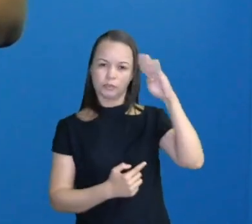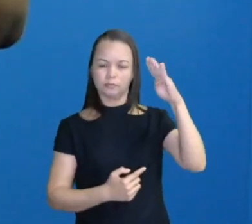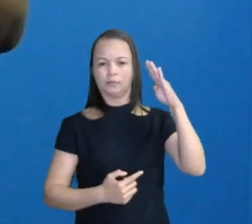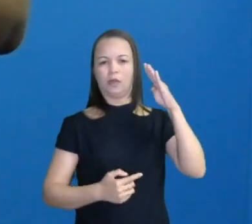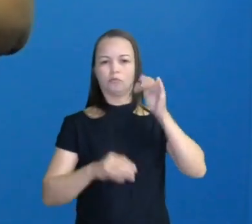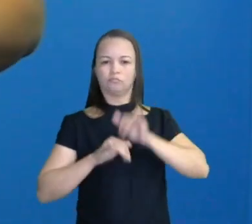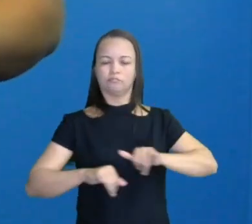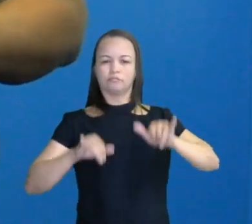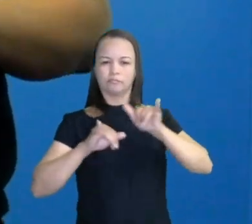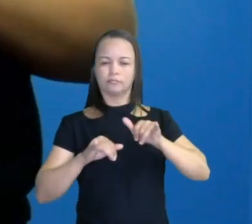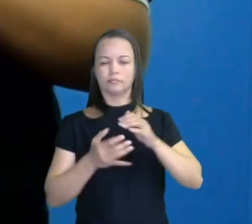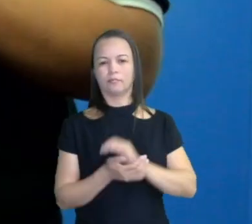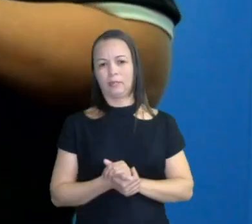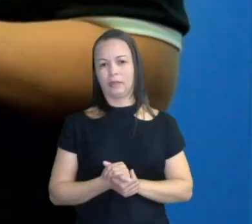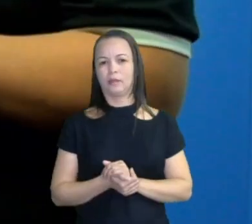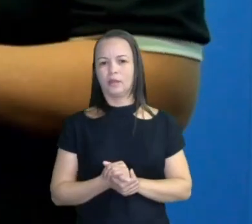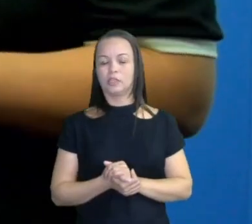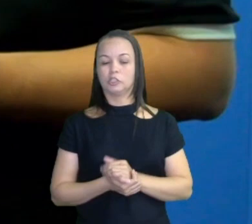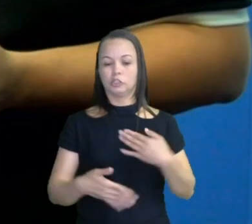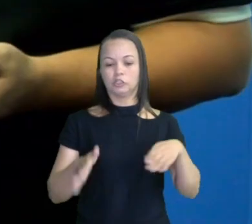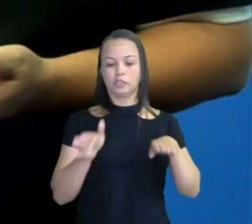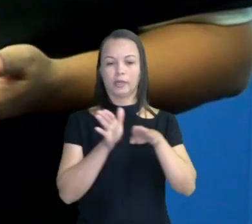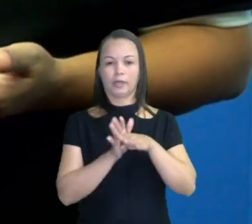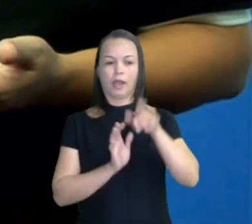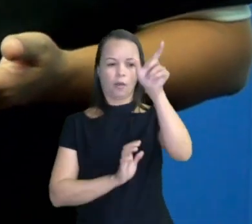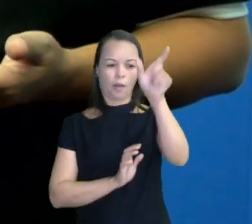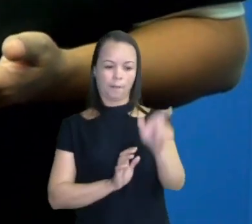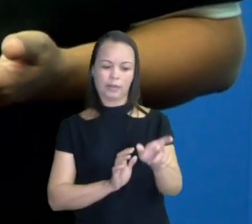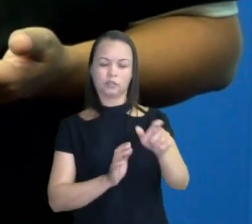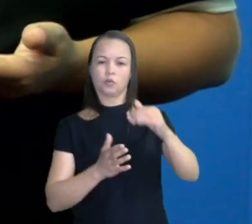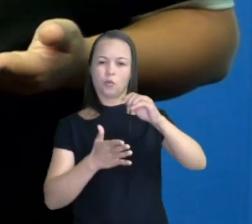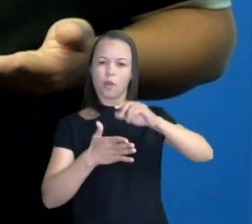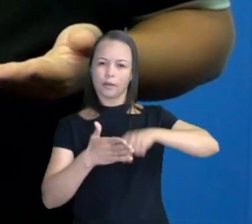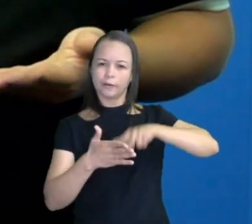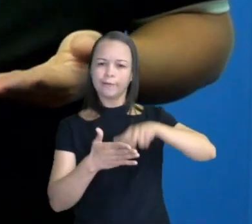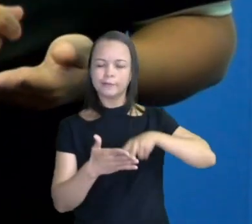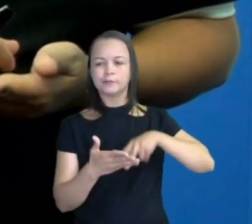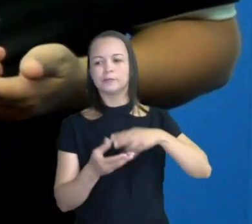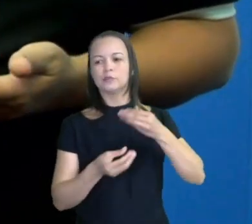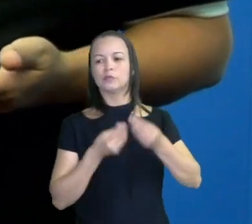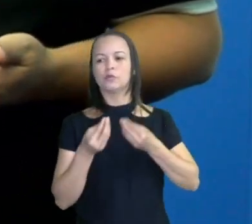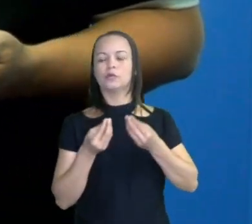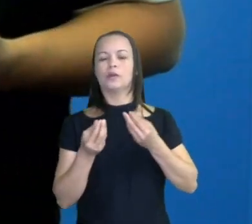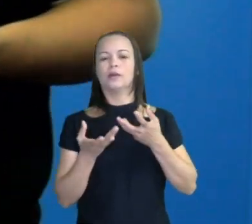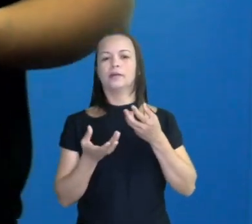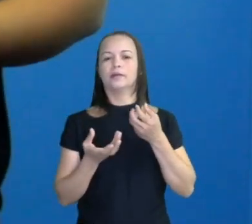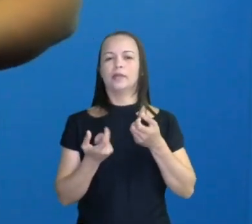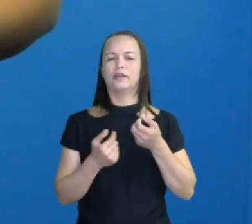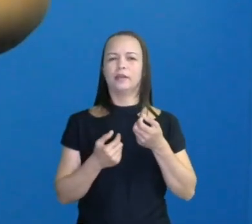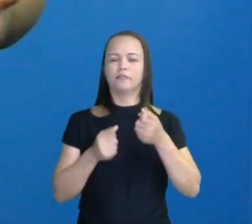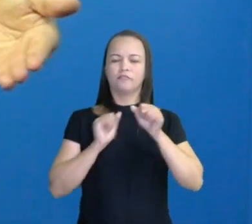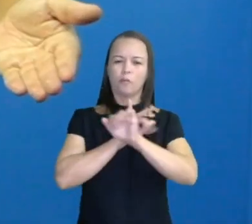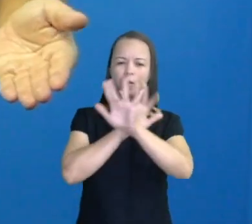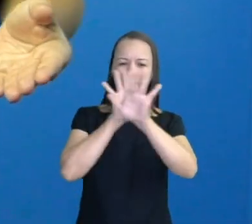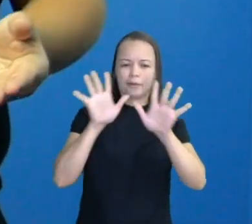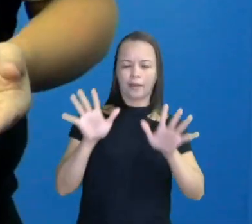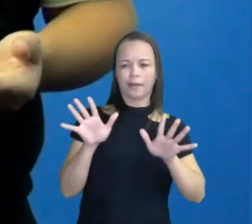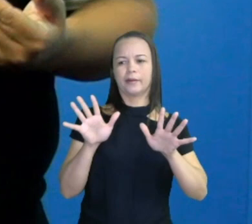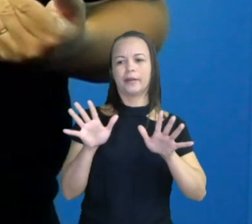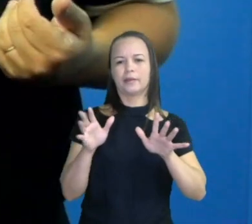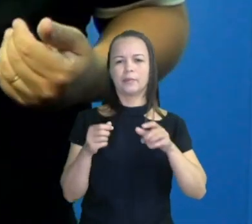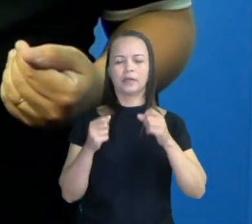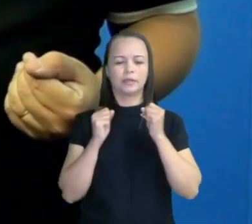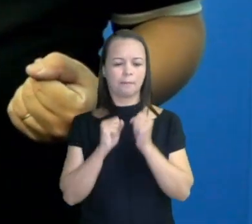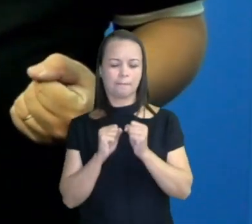informação. Chegar ao receptor de forma clara e concisa para que ele possa decifrar